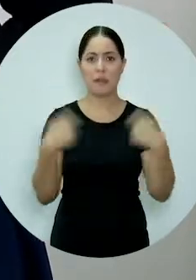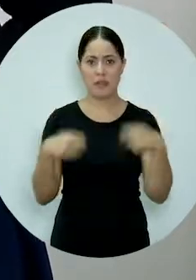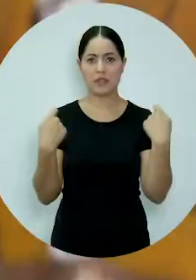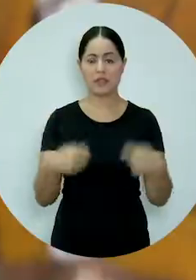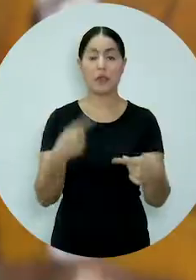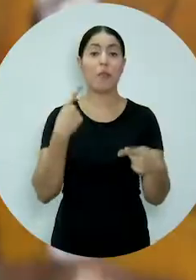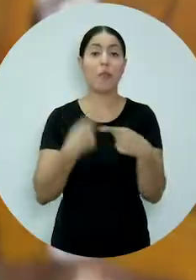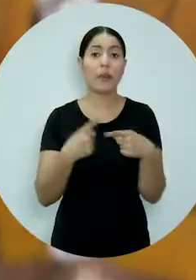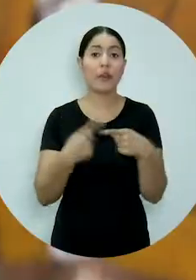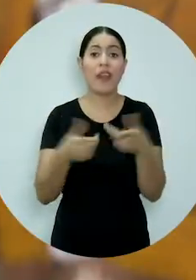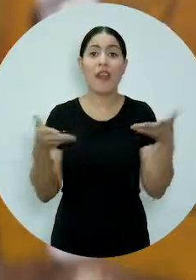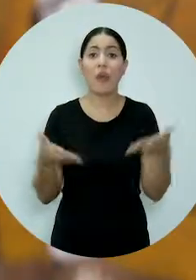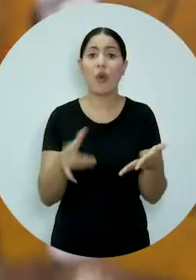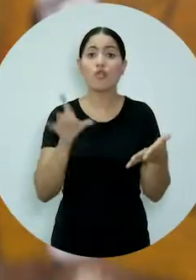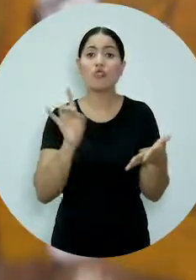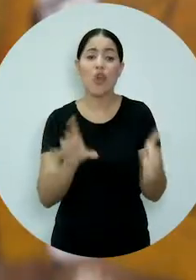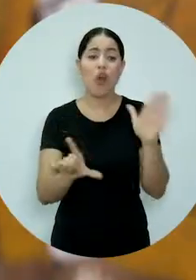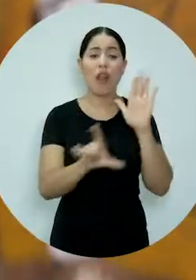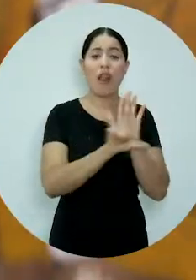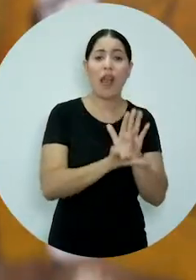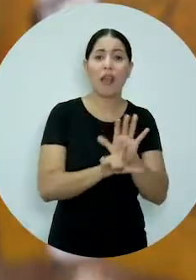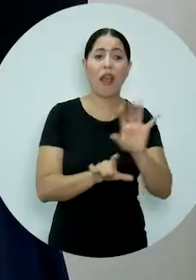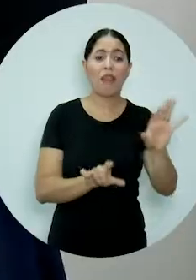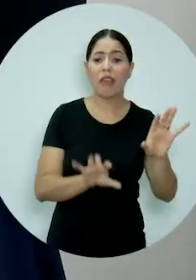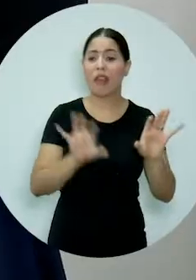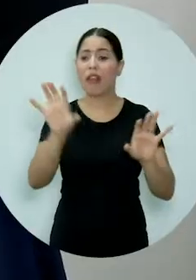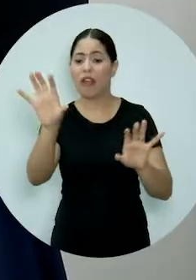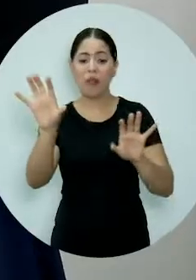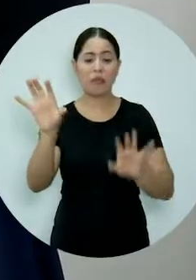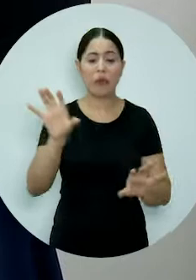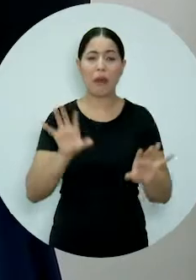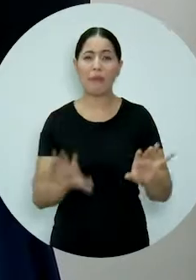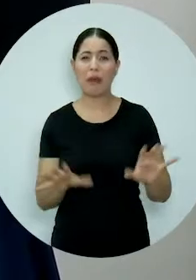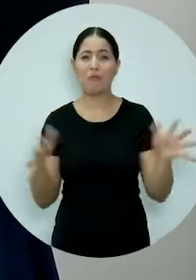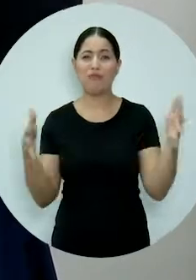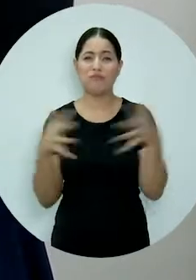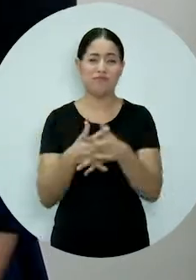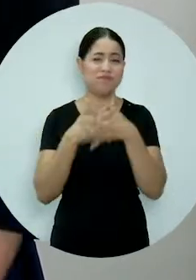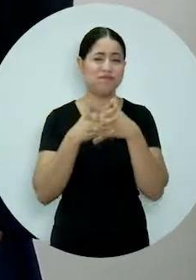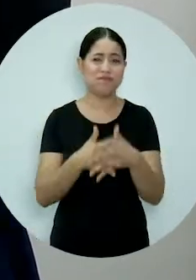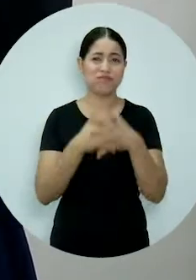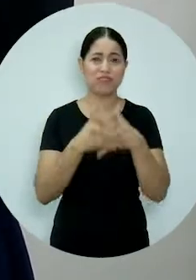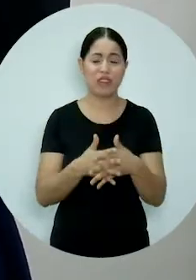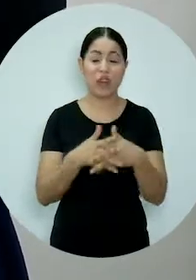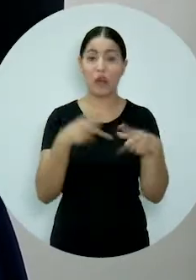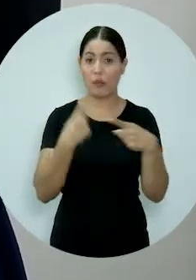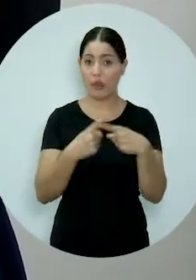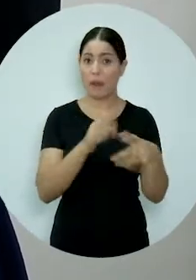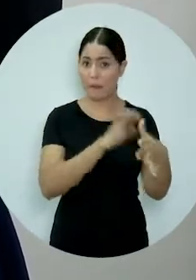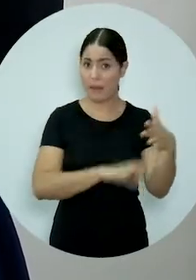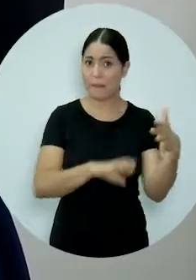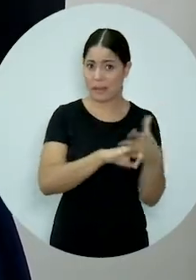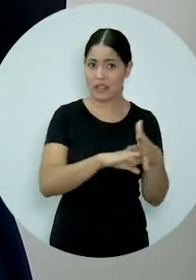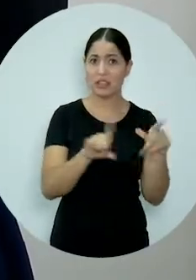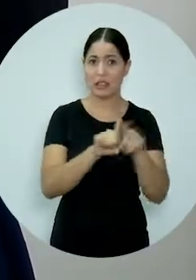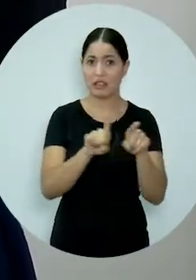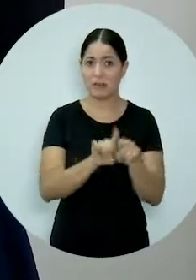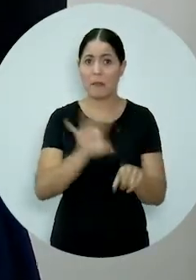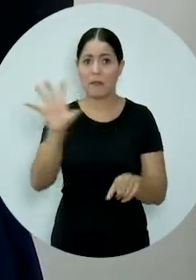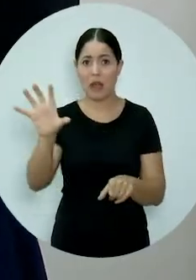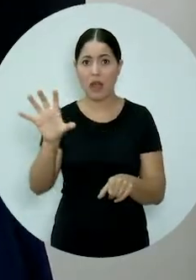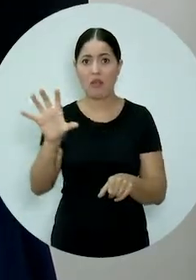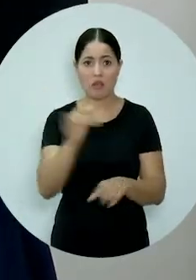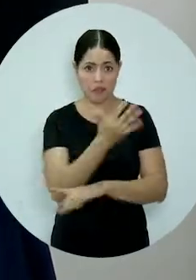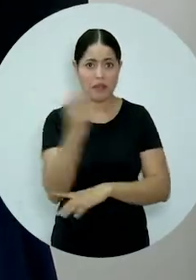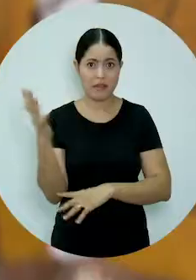no momento nós temos apenas leis esparsas, o que acaba trazendo um pouco de confusão, tanto para o empreendedor, quanto até mesmo